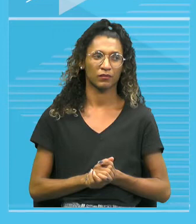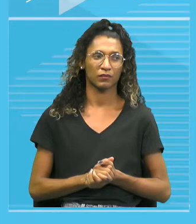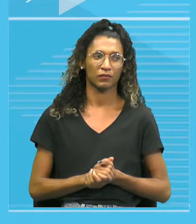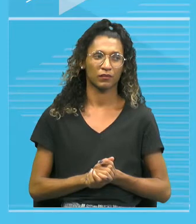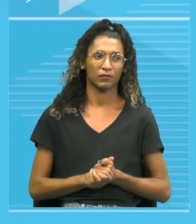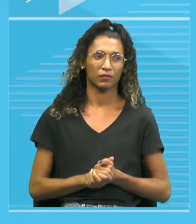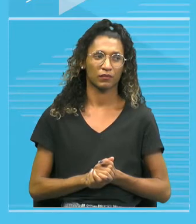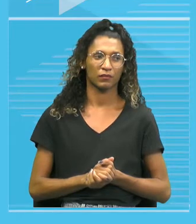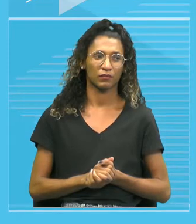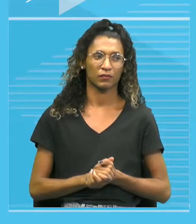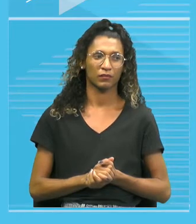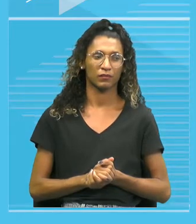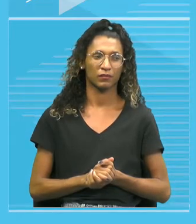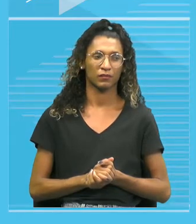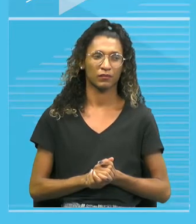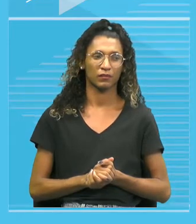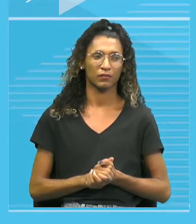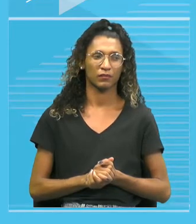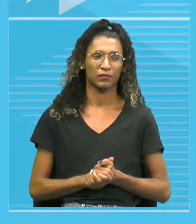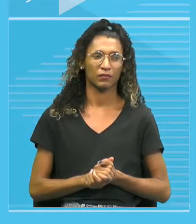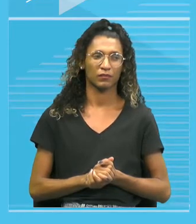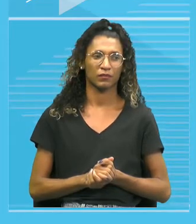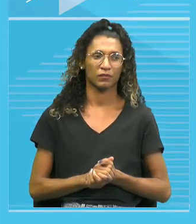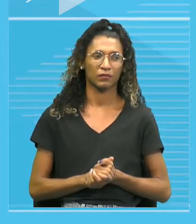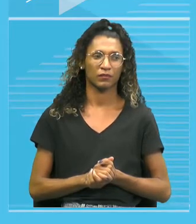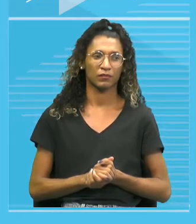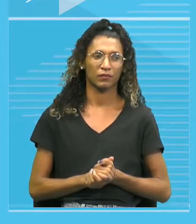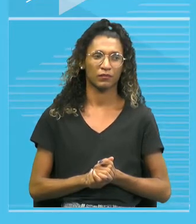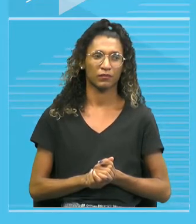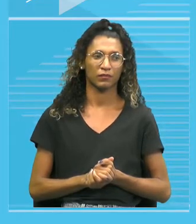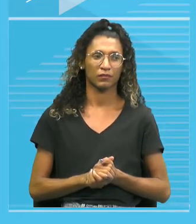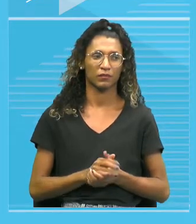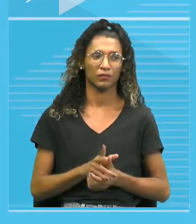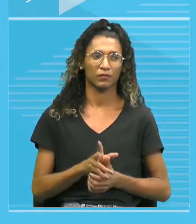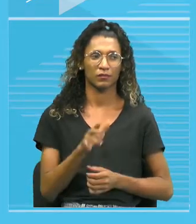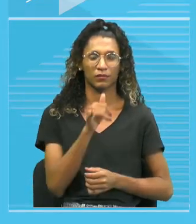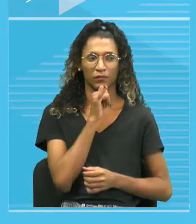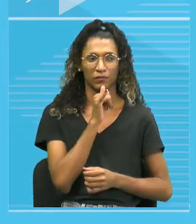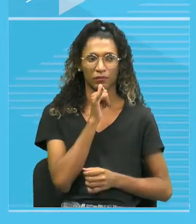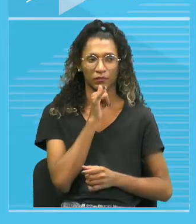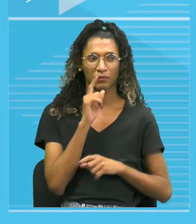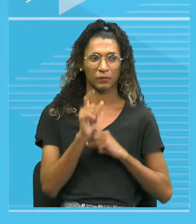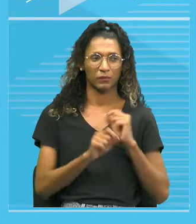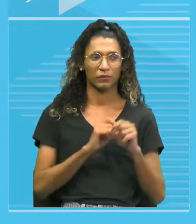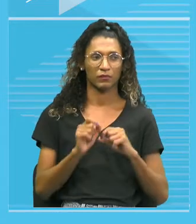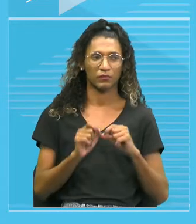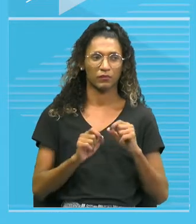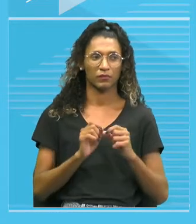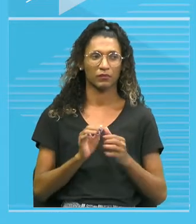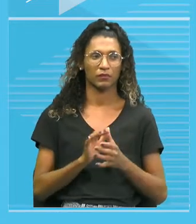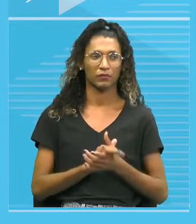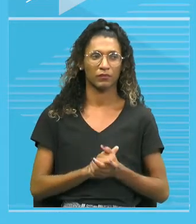E manifestações de efeitos biológicos, como, por exemplo,